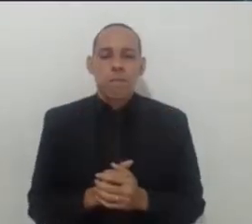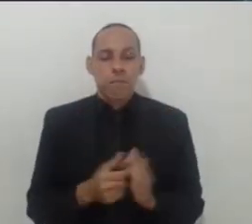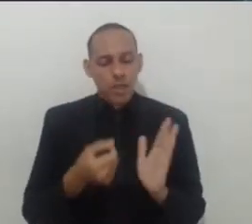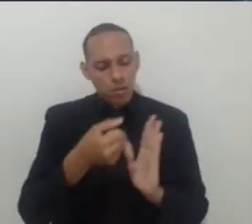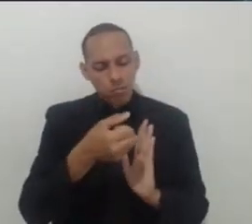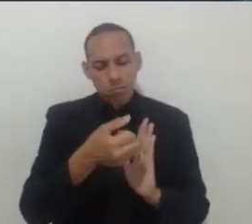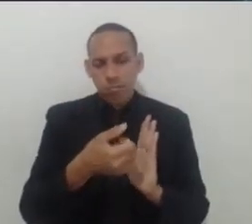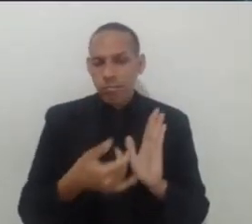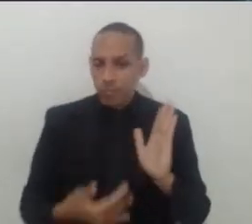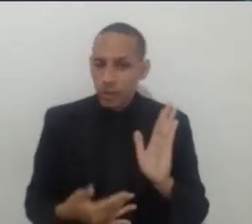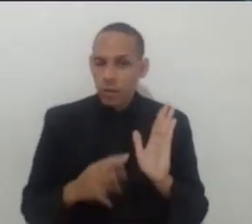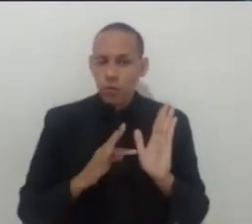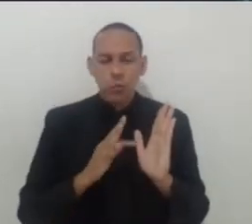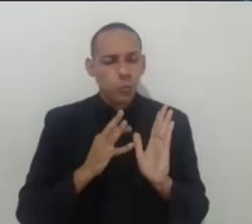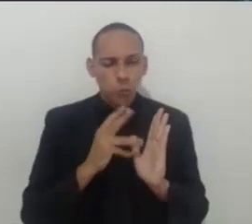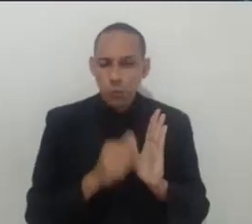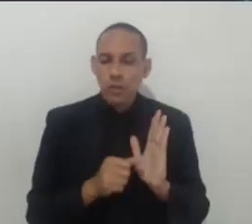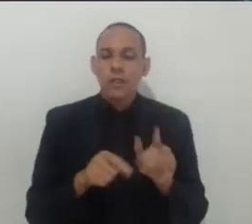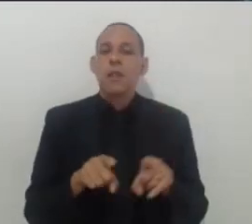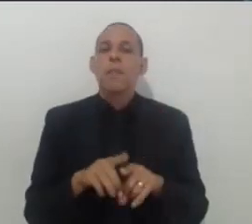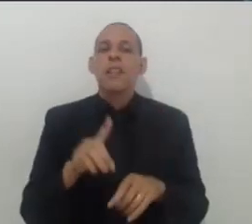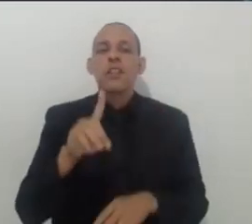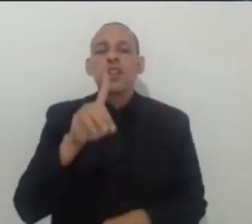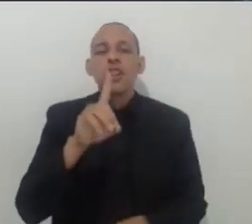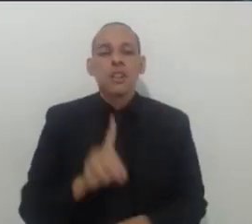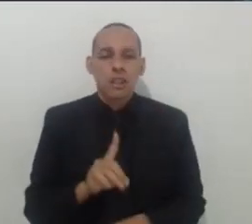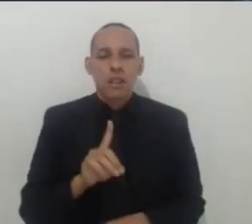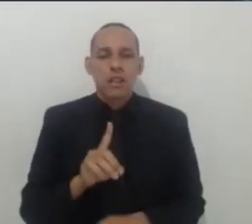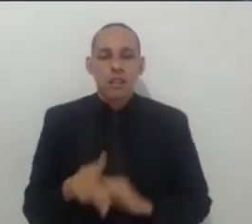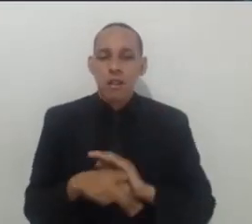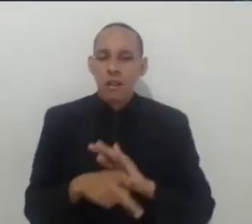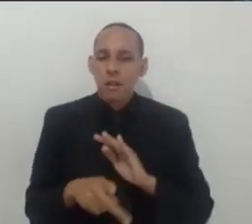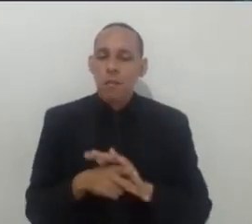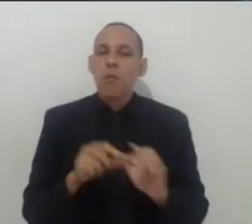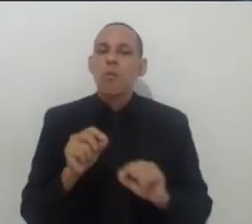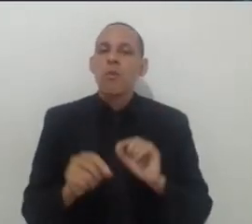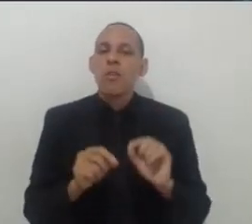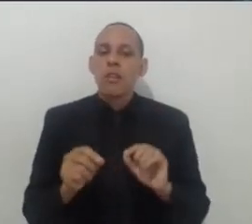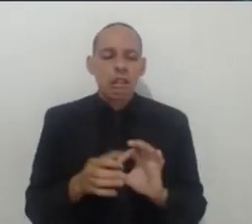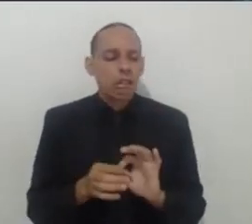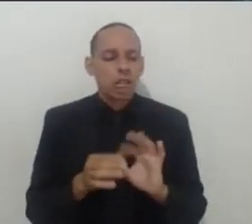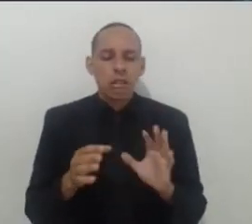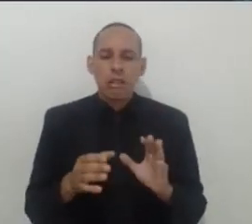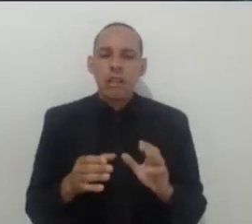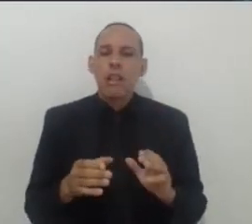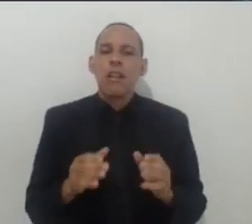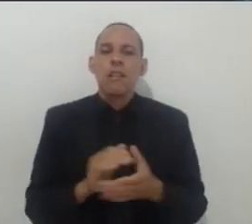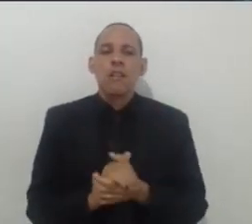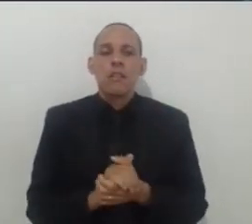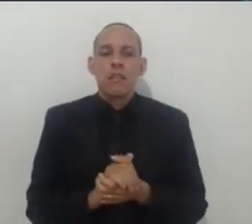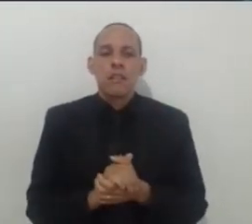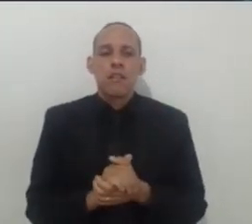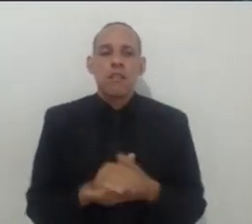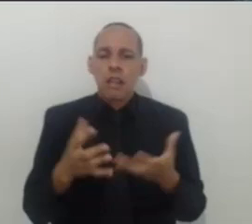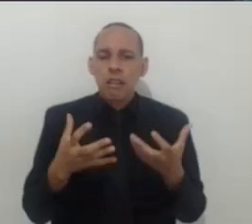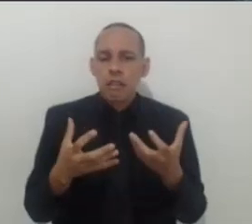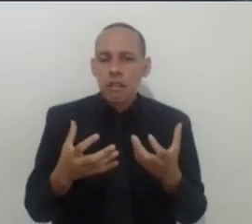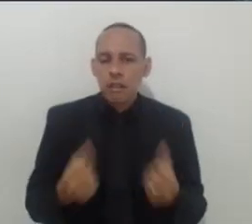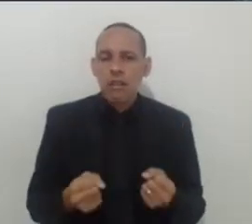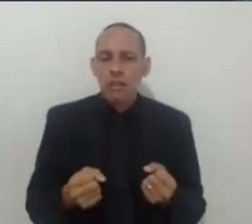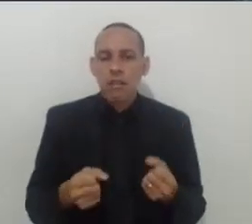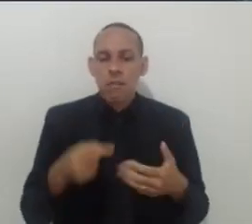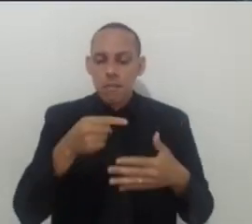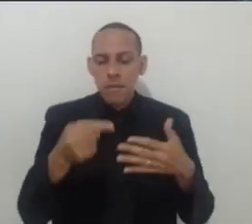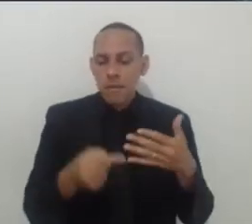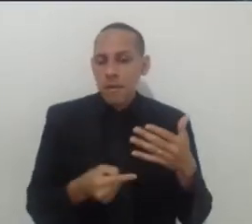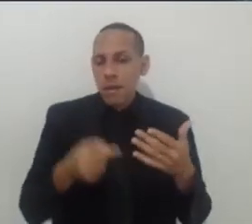diante do que o direito dispõe pelo livre convencimento formado dos elementos de fato provados com fulcro